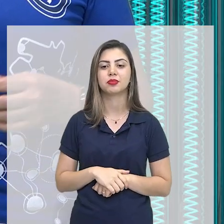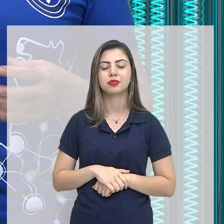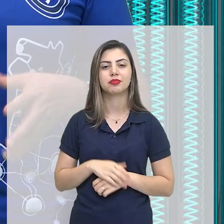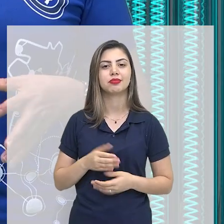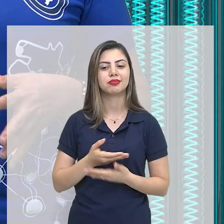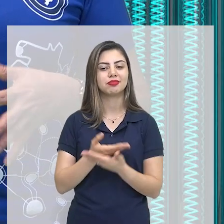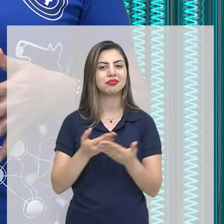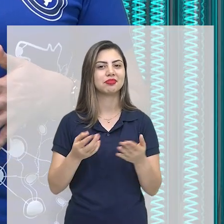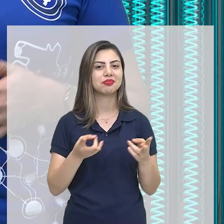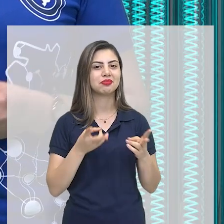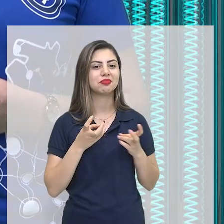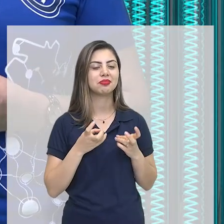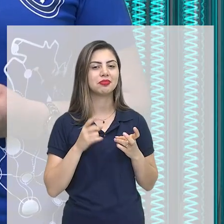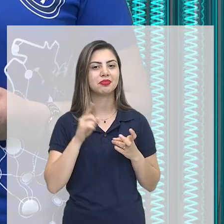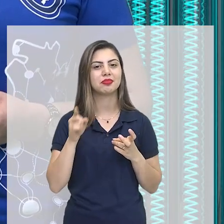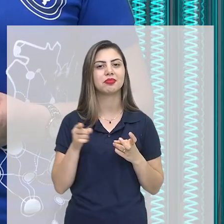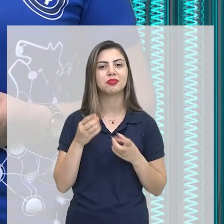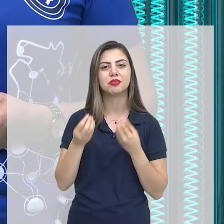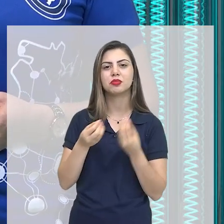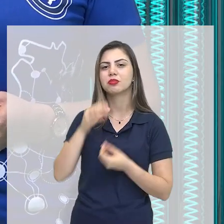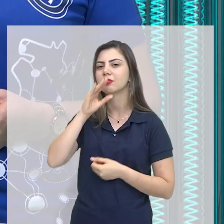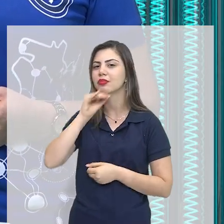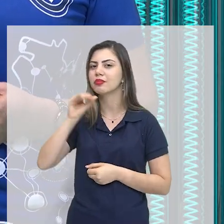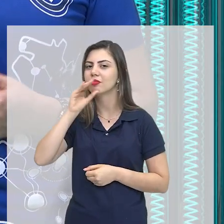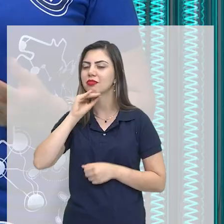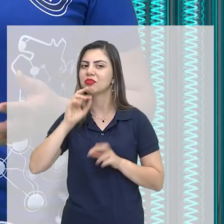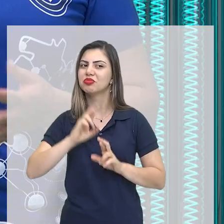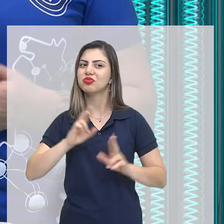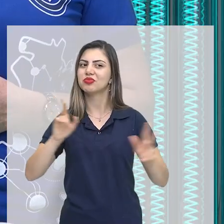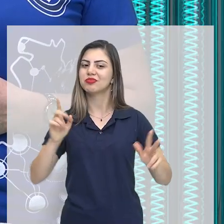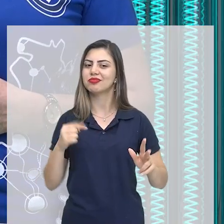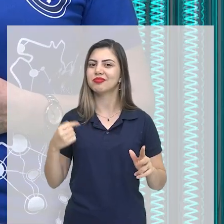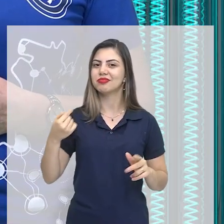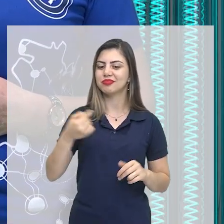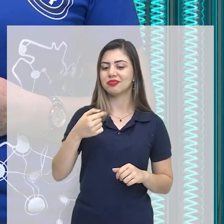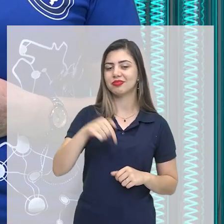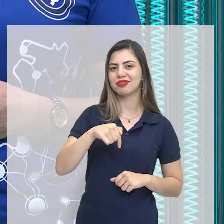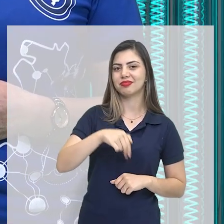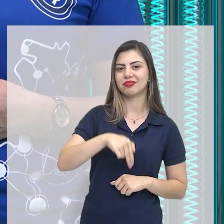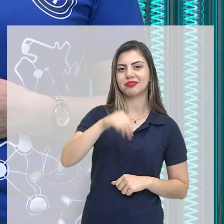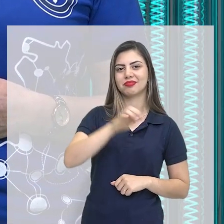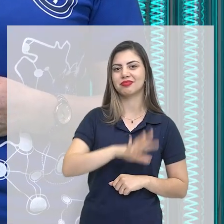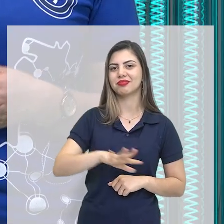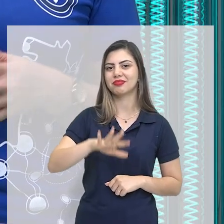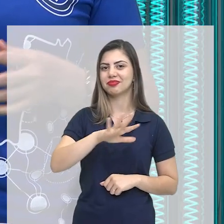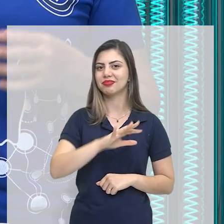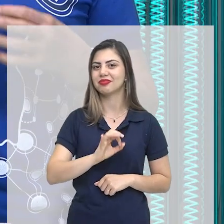vocês perceberam que eles têm um sotaque diferente de nós aqui do norte, por exemplo.